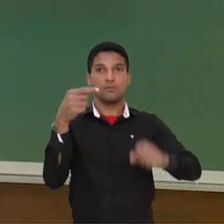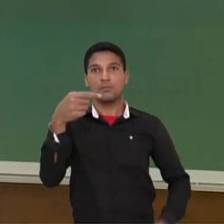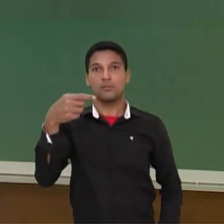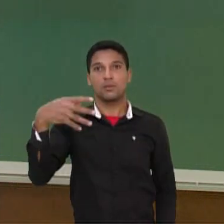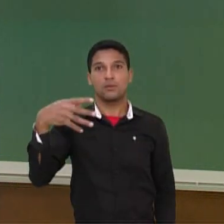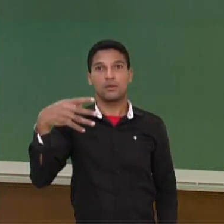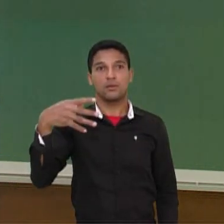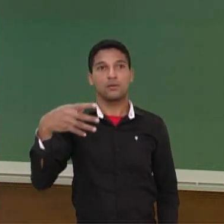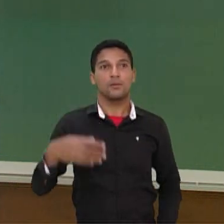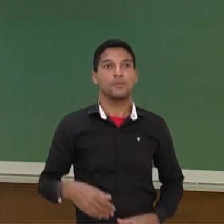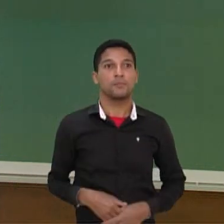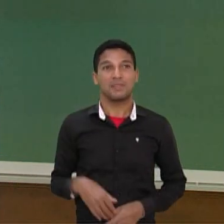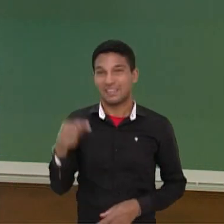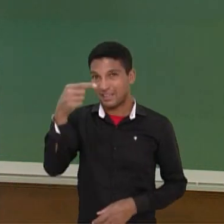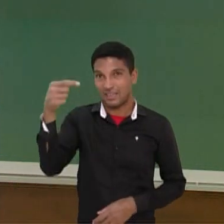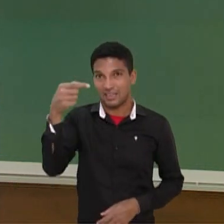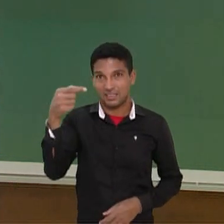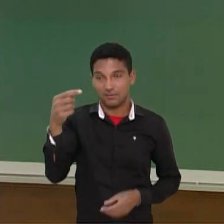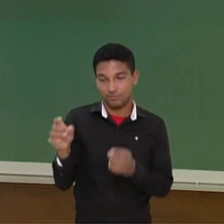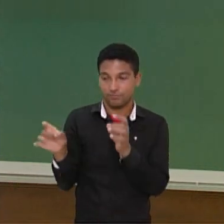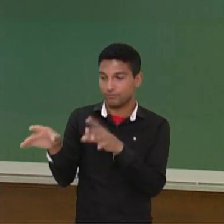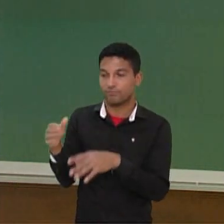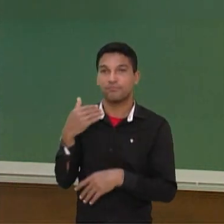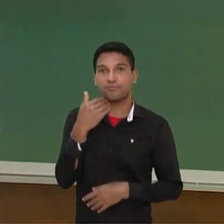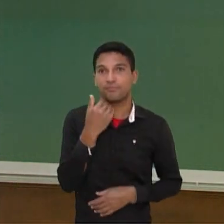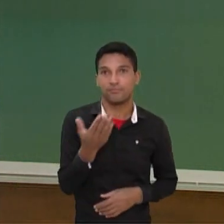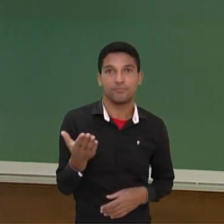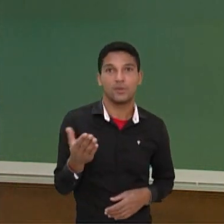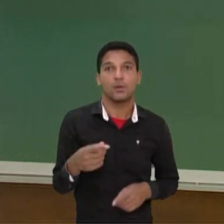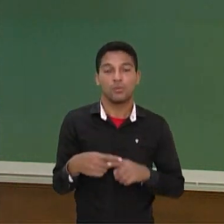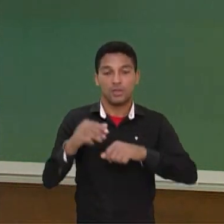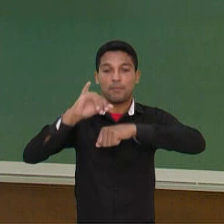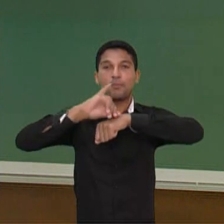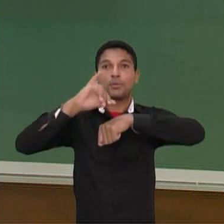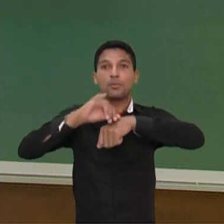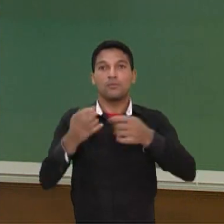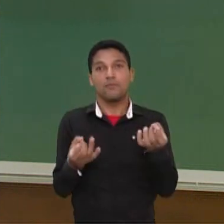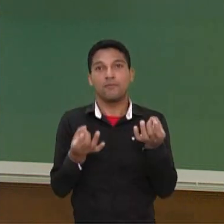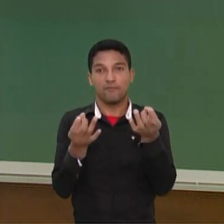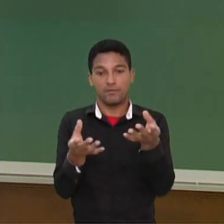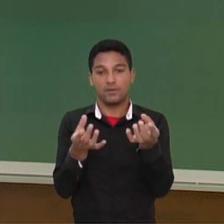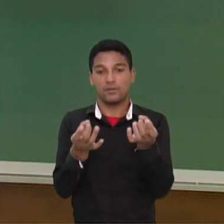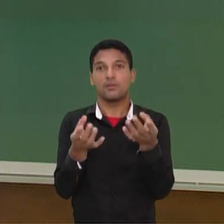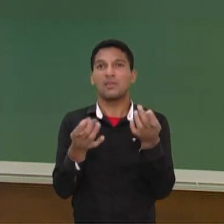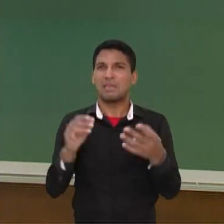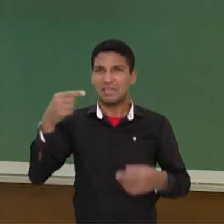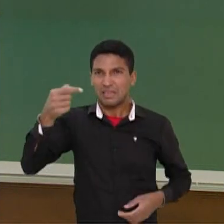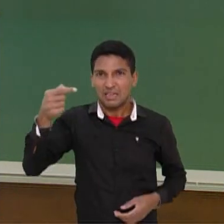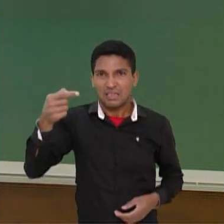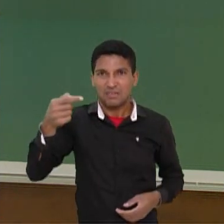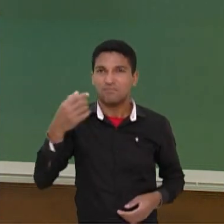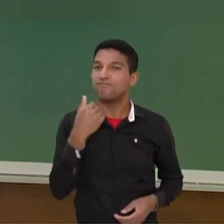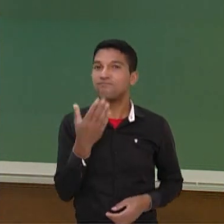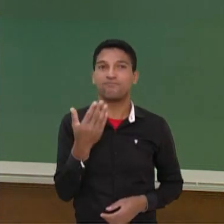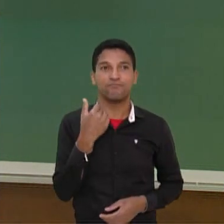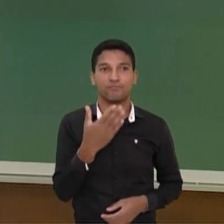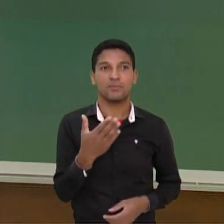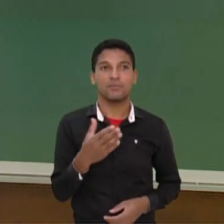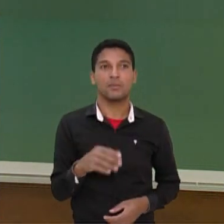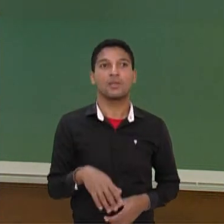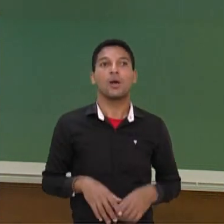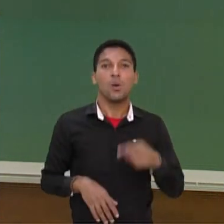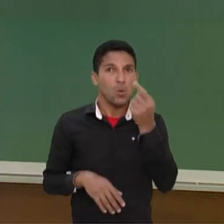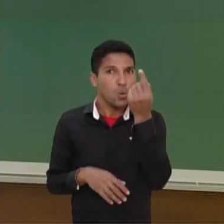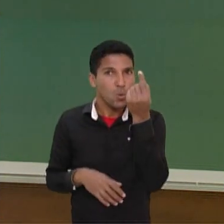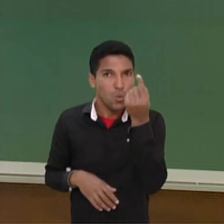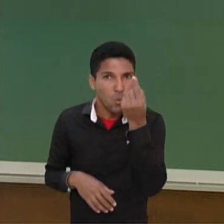vender uma quantidade negativa de produtos. A gente vende o que é positivo. Então, se eu vender uma unidade desse produto, eu não